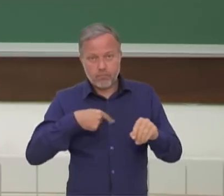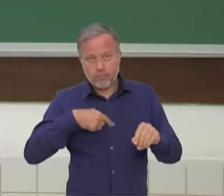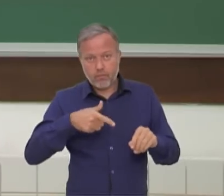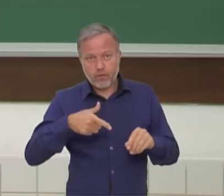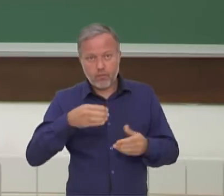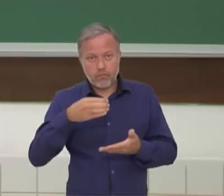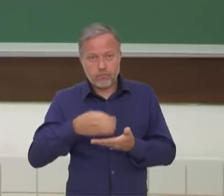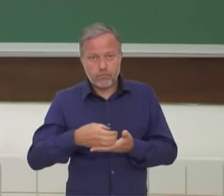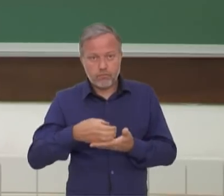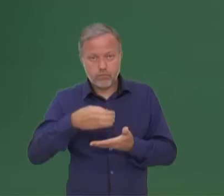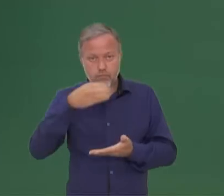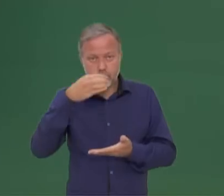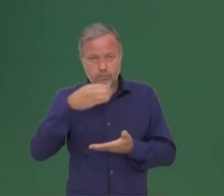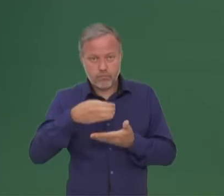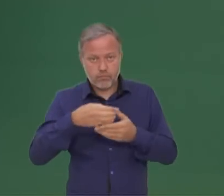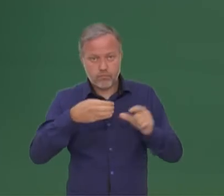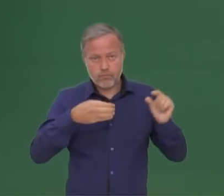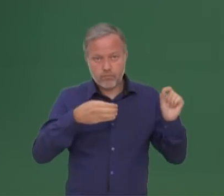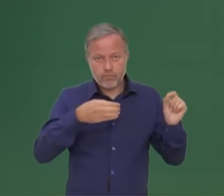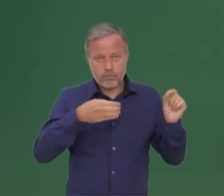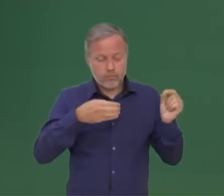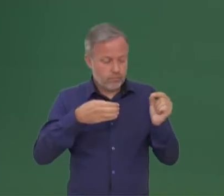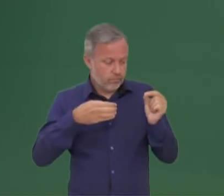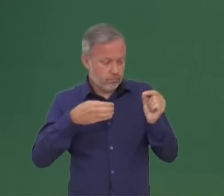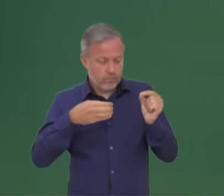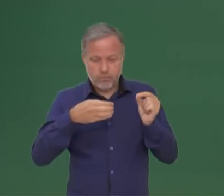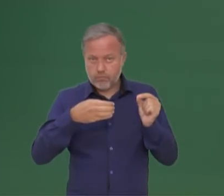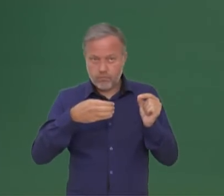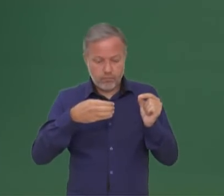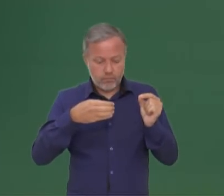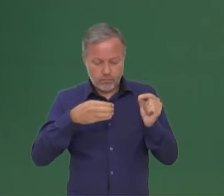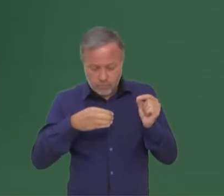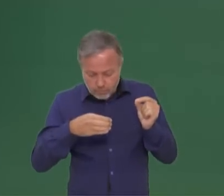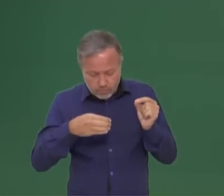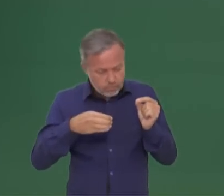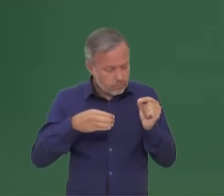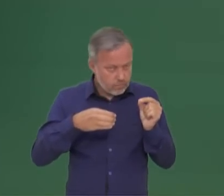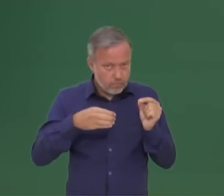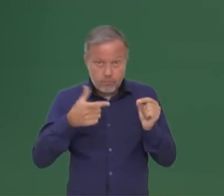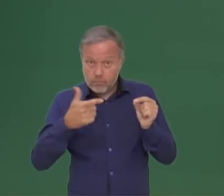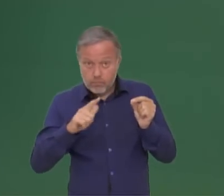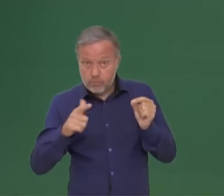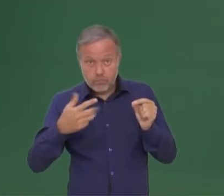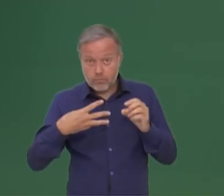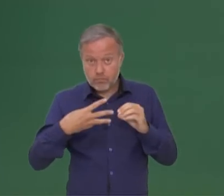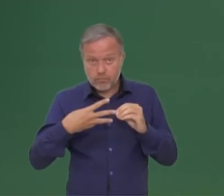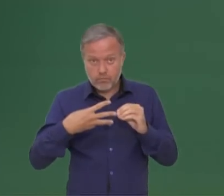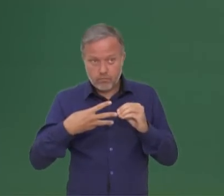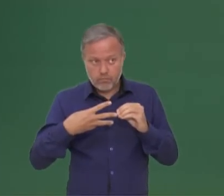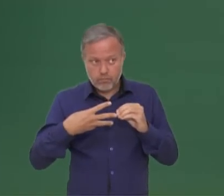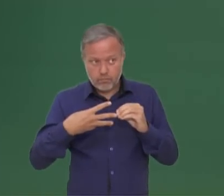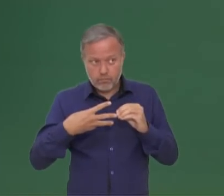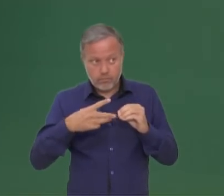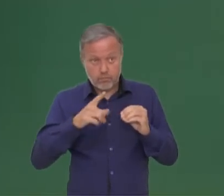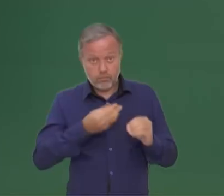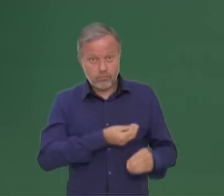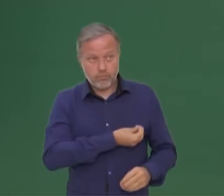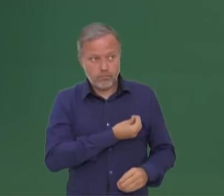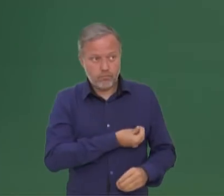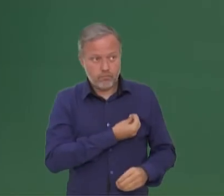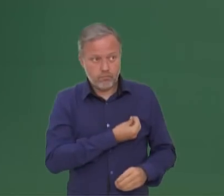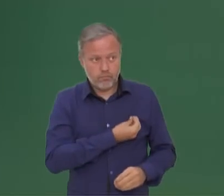água, um grão de areia e analisar no microscópio, eles não vão ter células. Por isso, não são seres